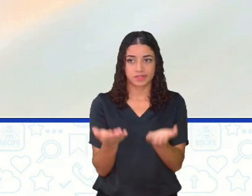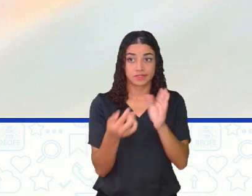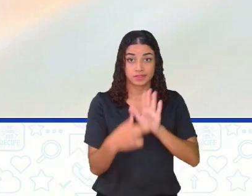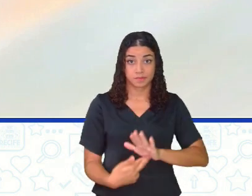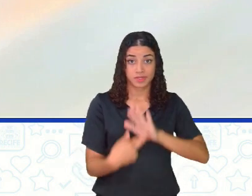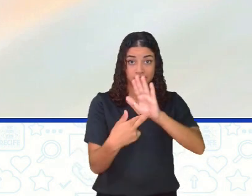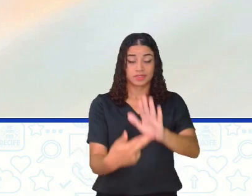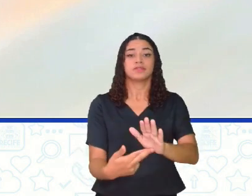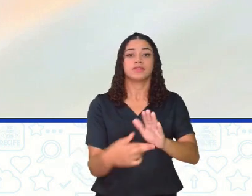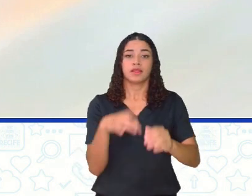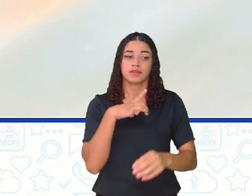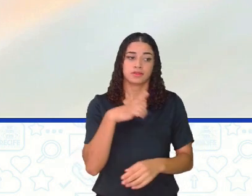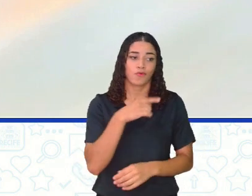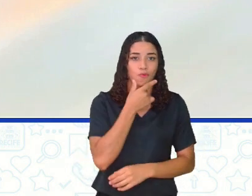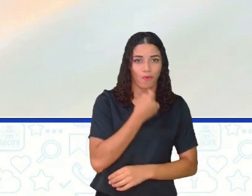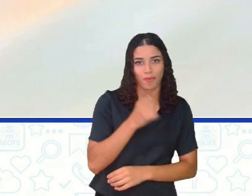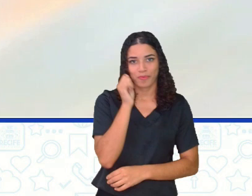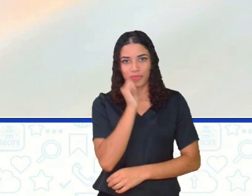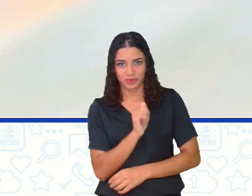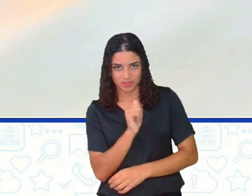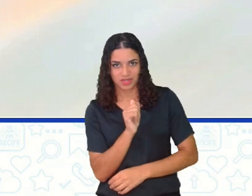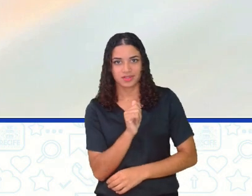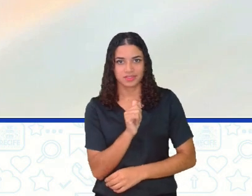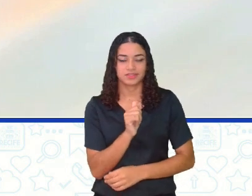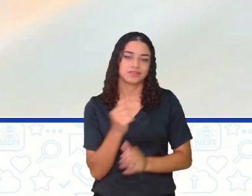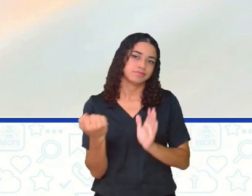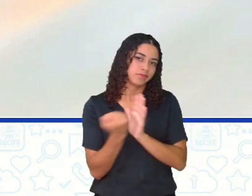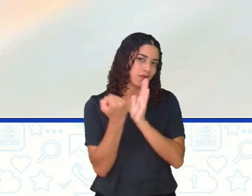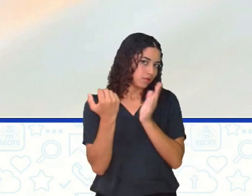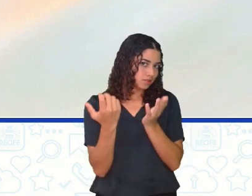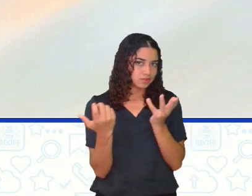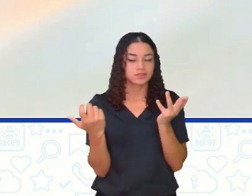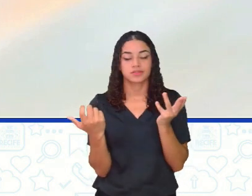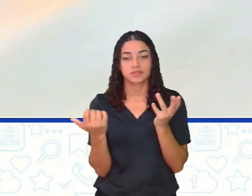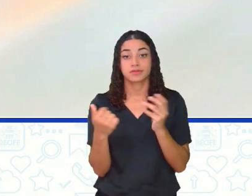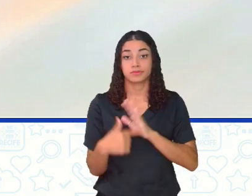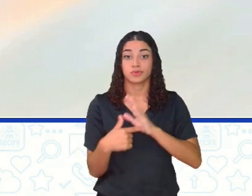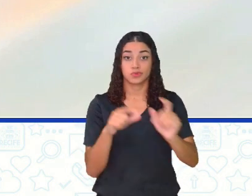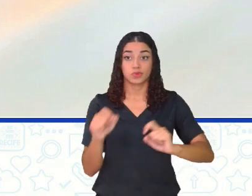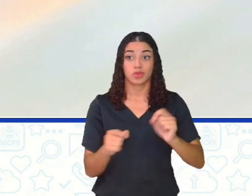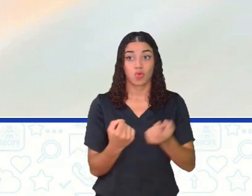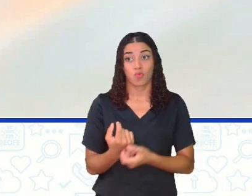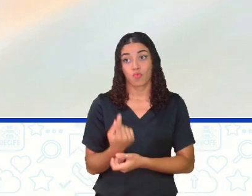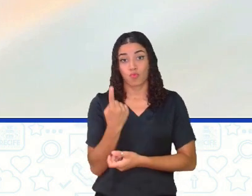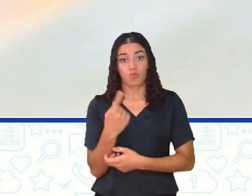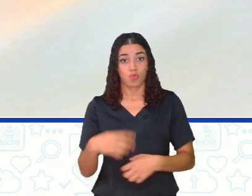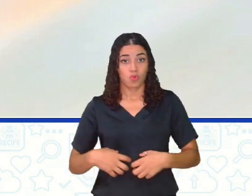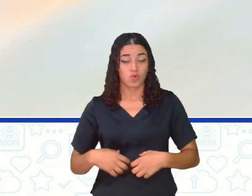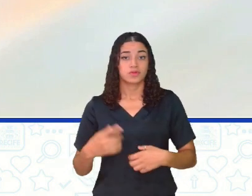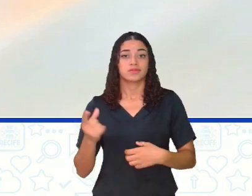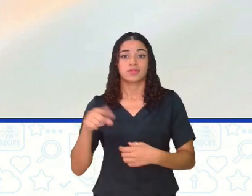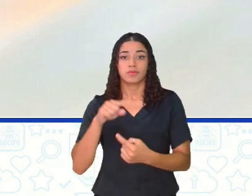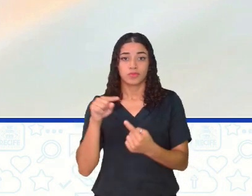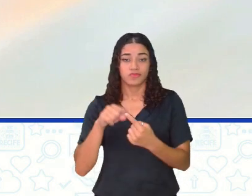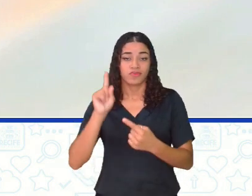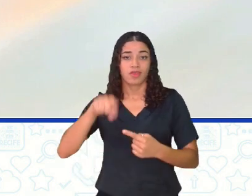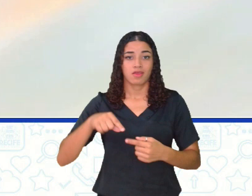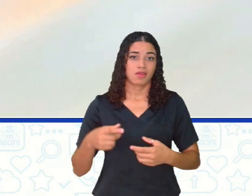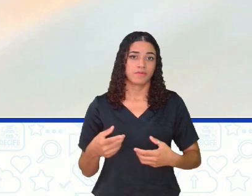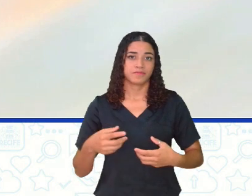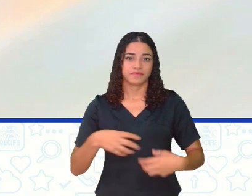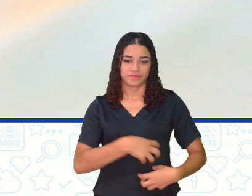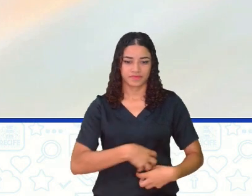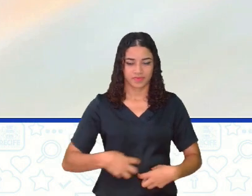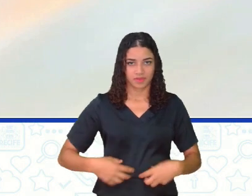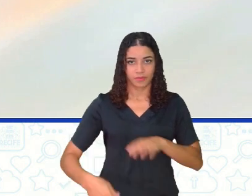ou o símbolo masculino e o símbolo feminino. Mostrando aí que um dos órgãos-alvos seria os órgãos reprodutores